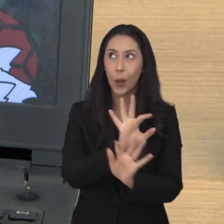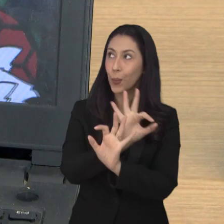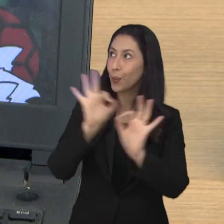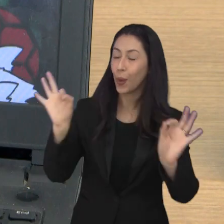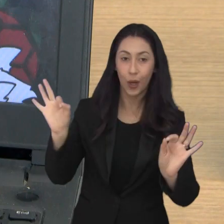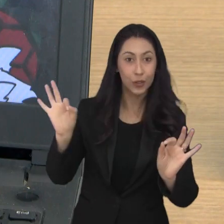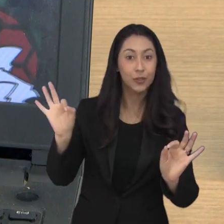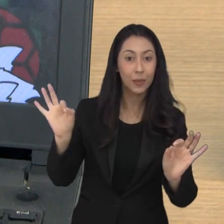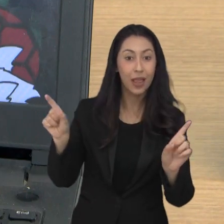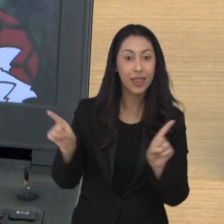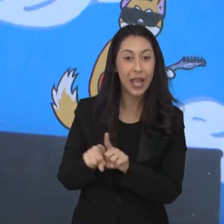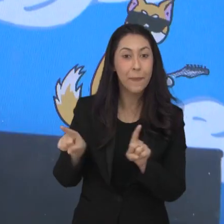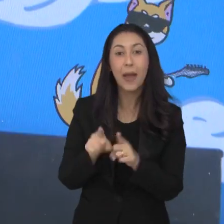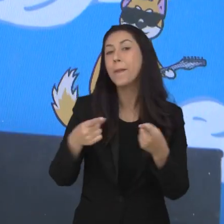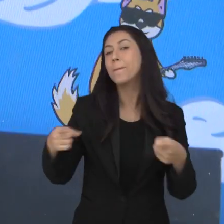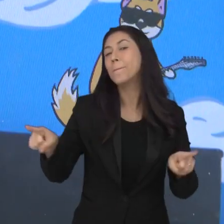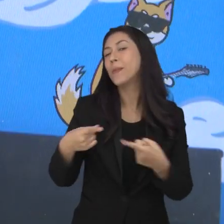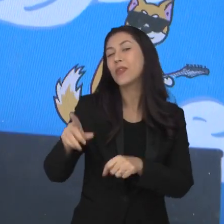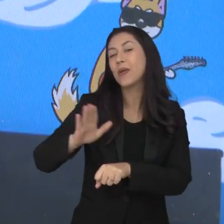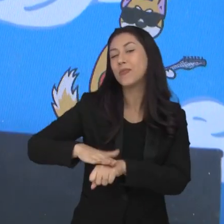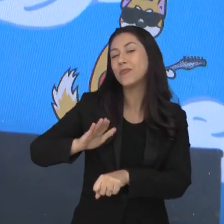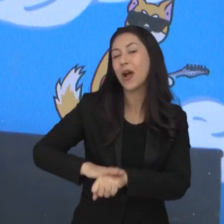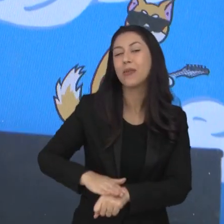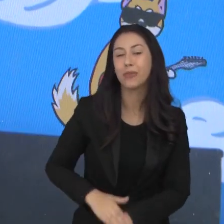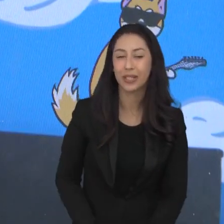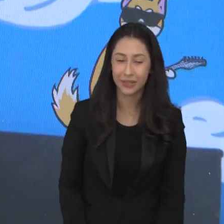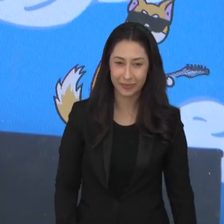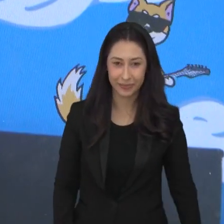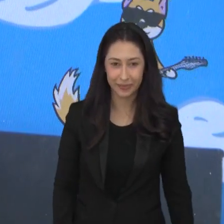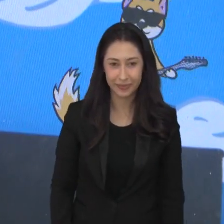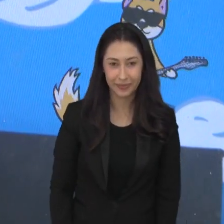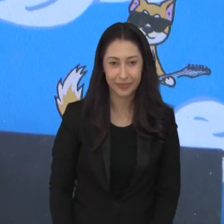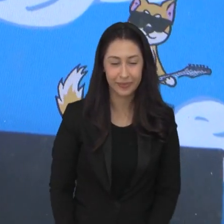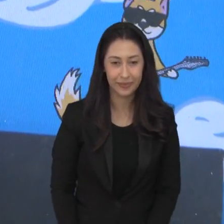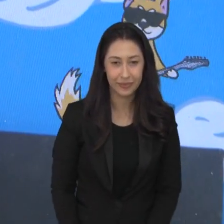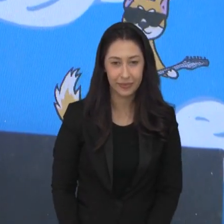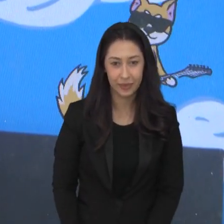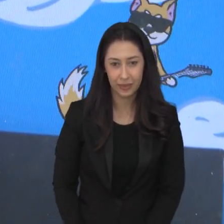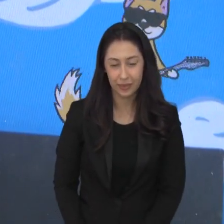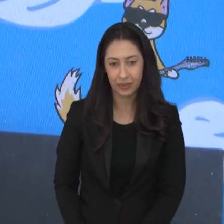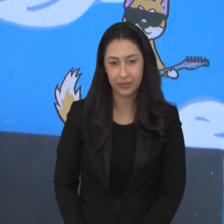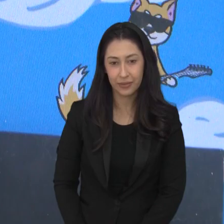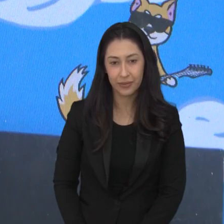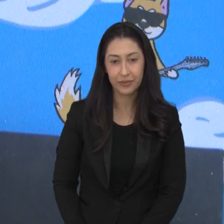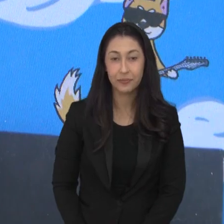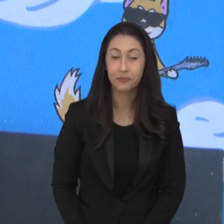resultado superou as expectativas. Tem até trilha sonora original.